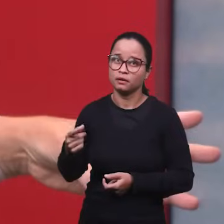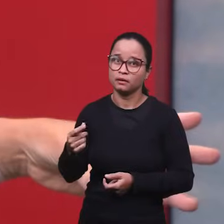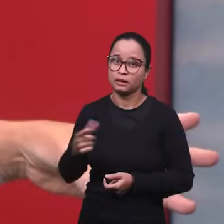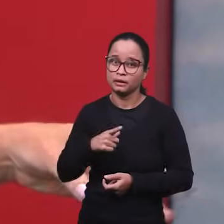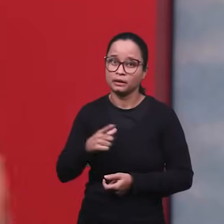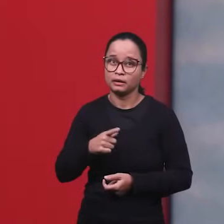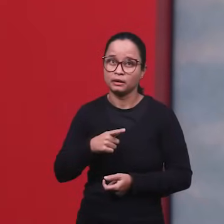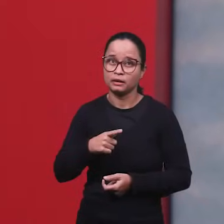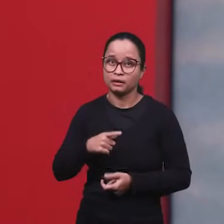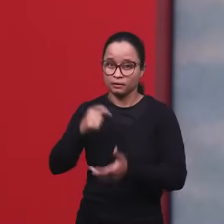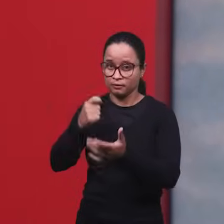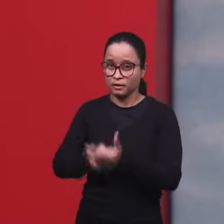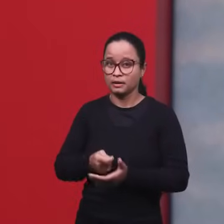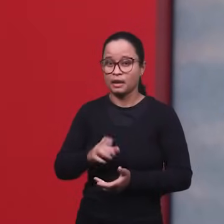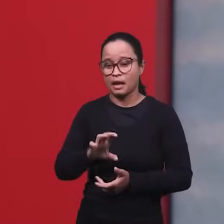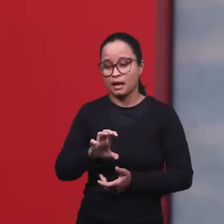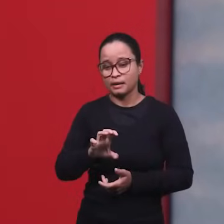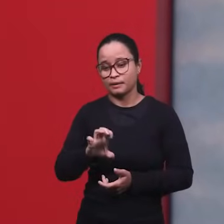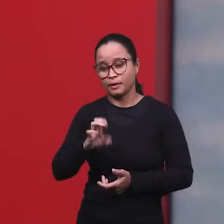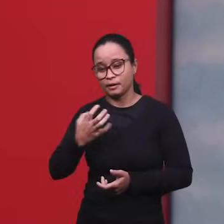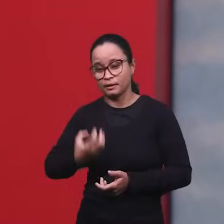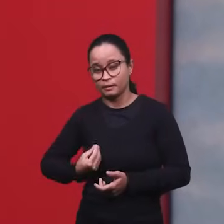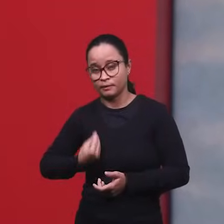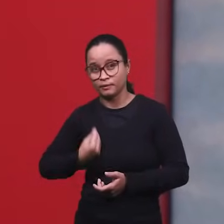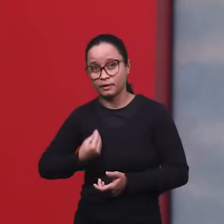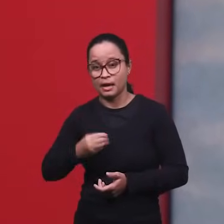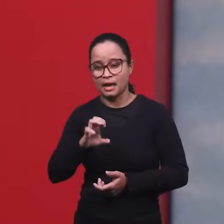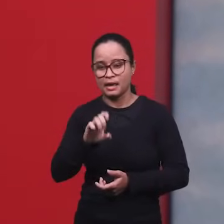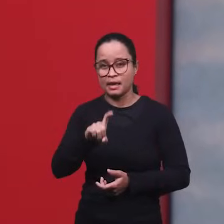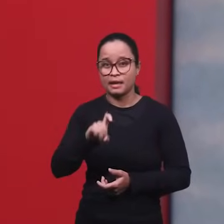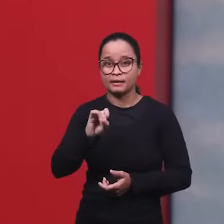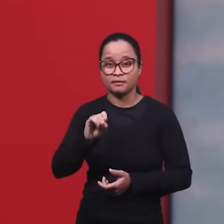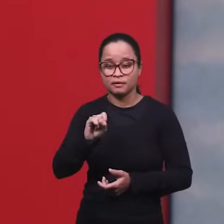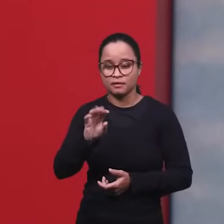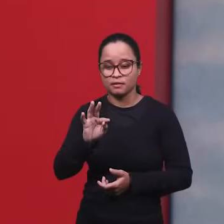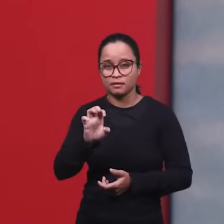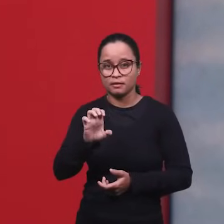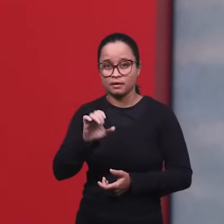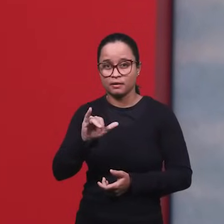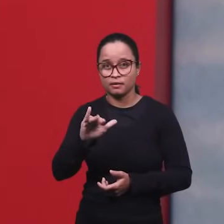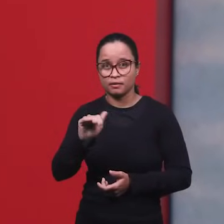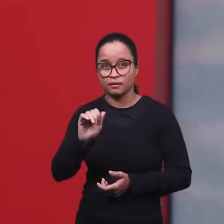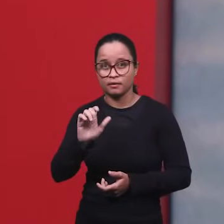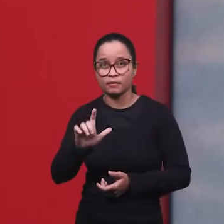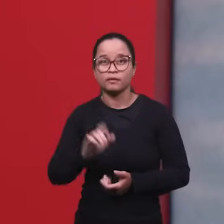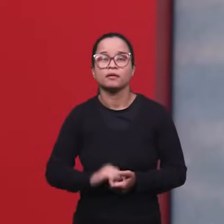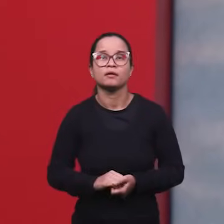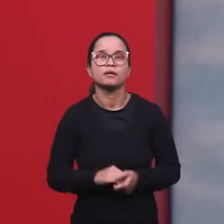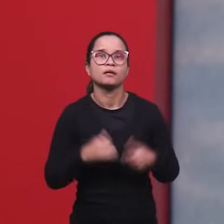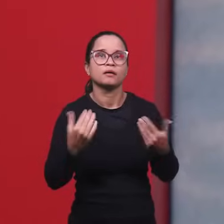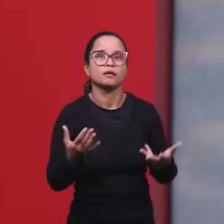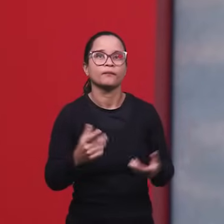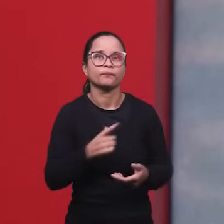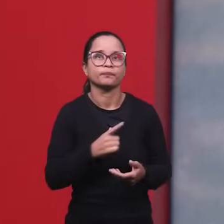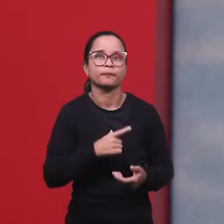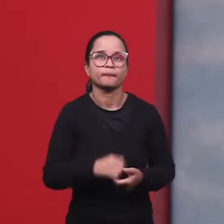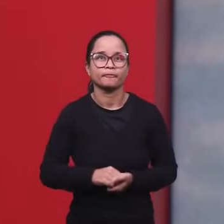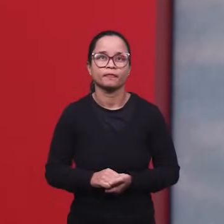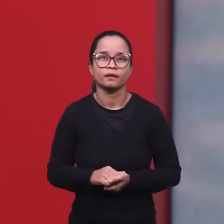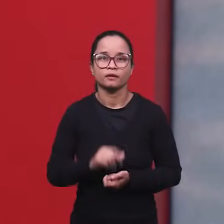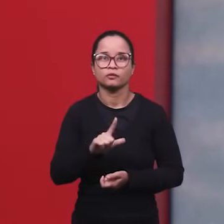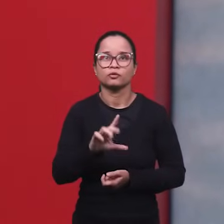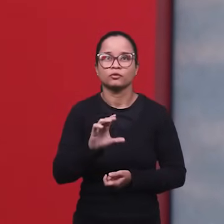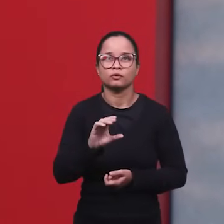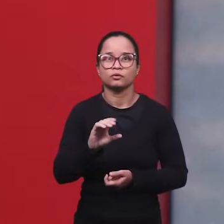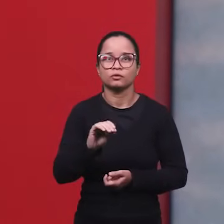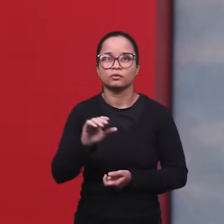o benefício assistencial, pastor, muitas vezes, principalmente quando ele acontece, né, que a gente conhece, muitas pessoas conhecem o BPC, do